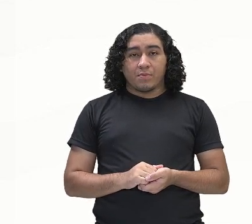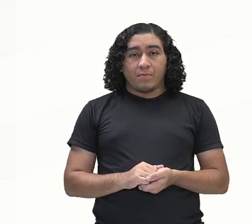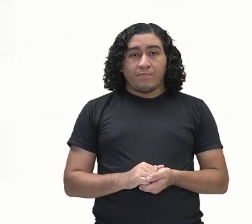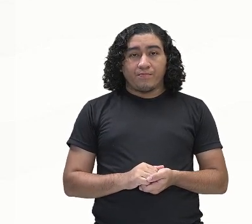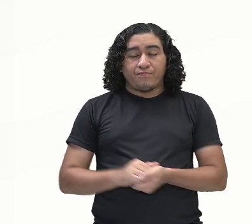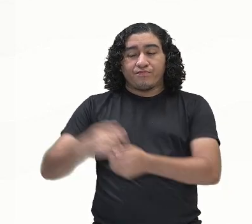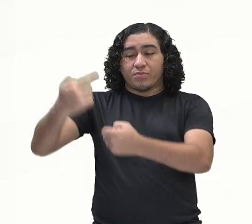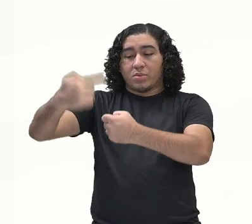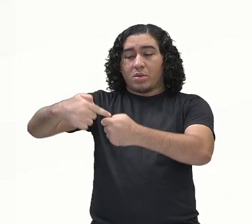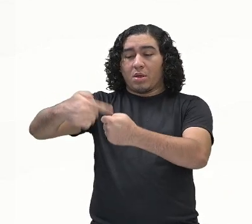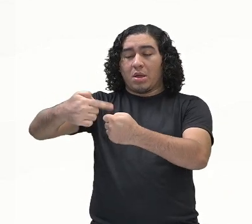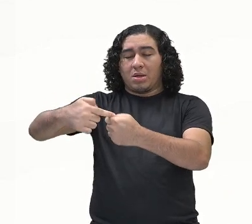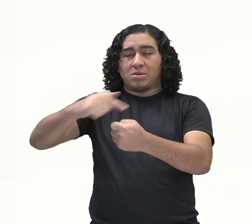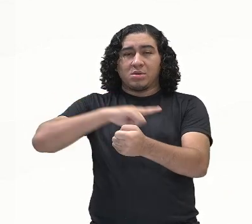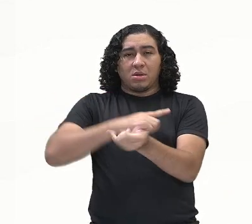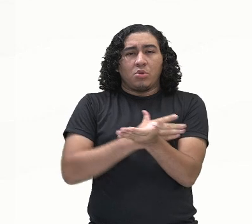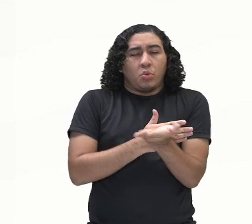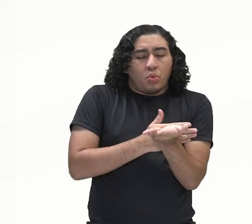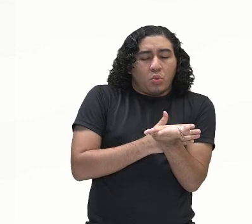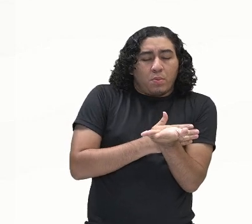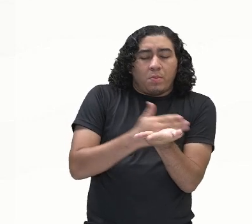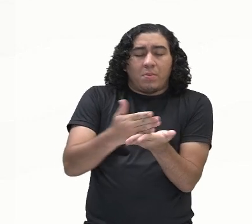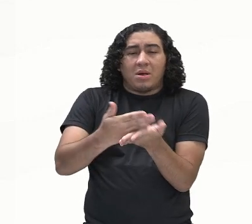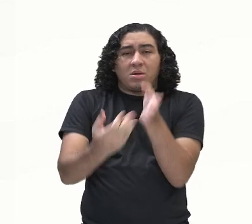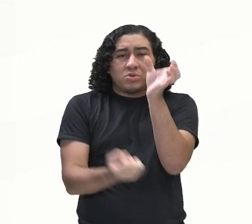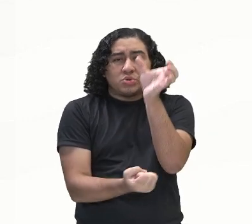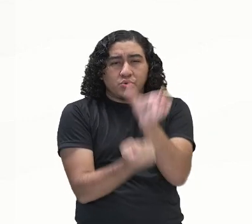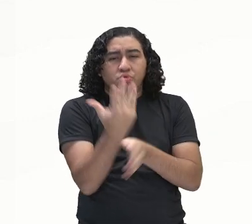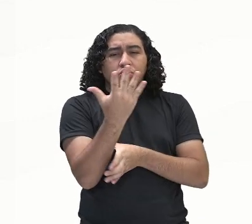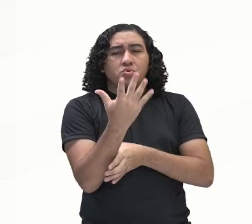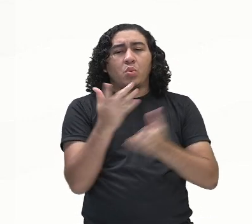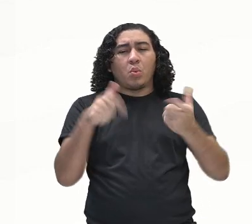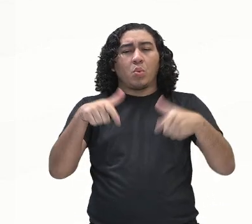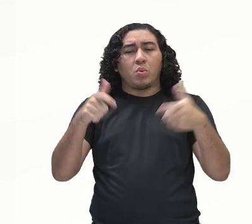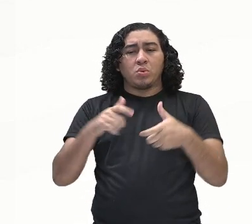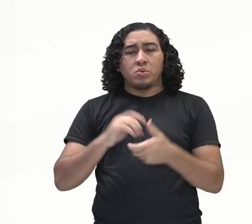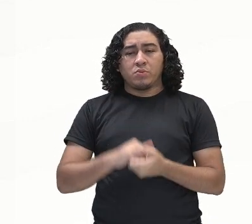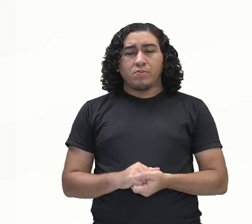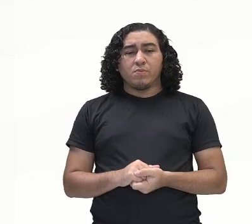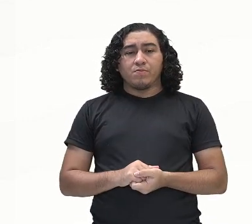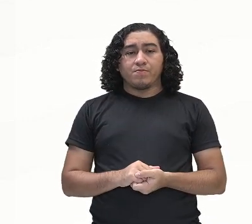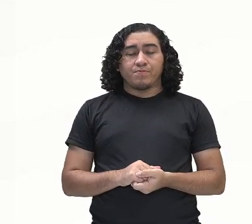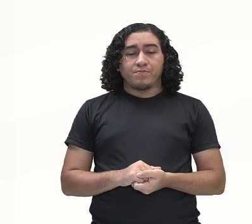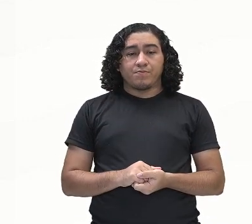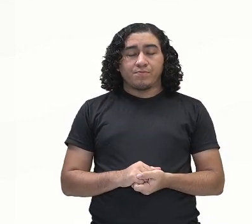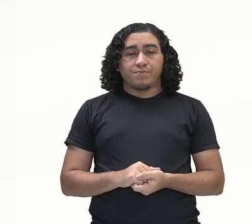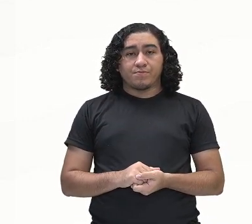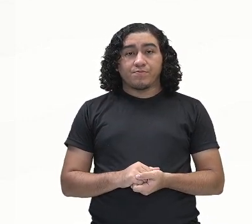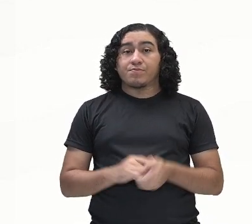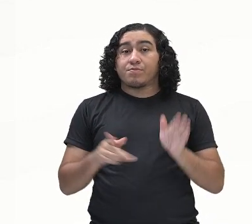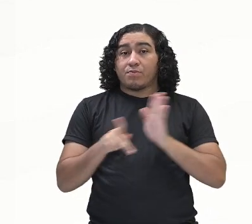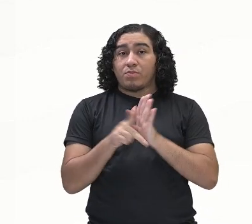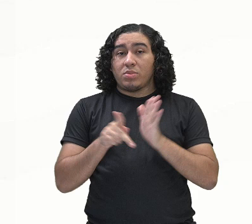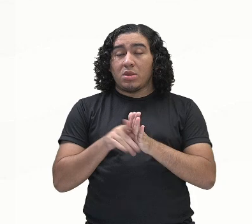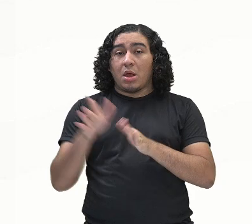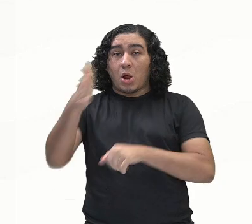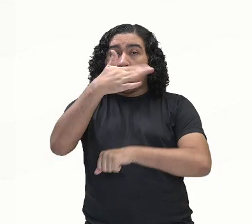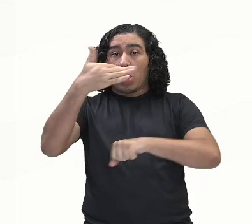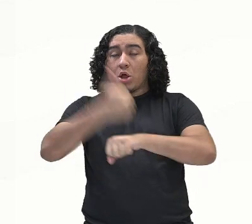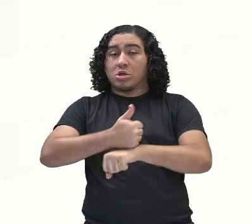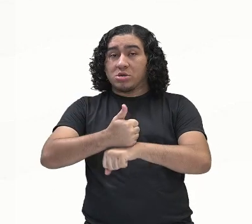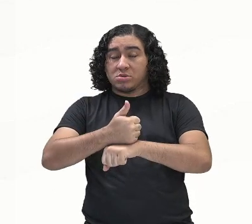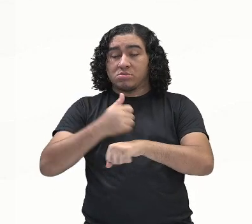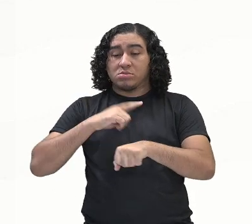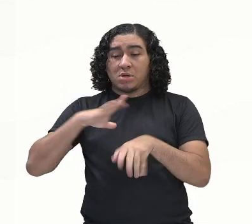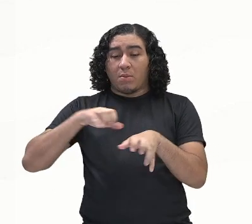né, o seu início ou a sua gênese, como a gente colocou aqui, nas ocupações coloniais, né? Então, a partir ali do